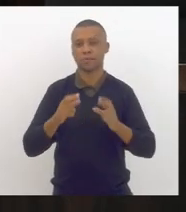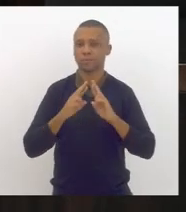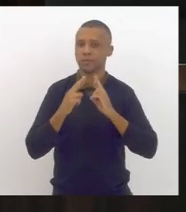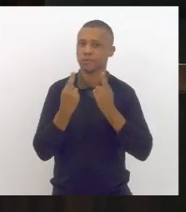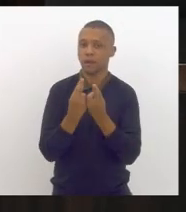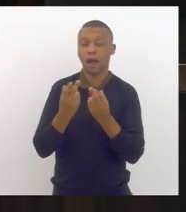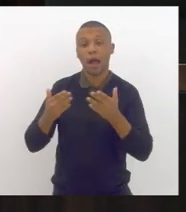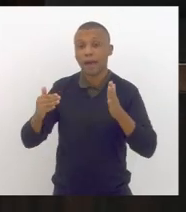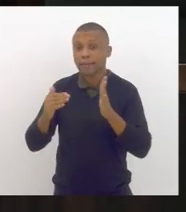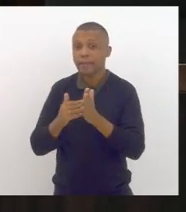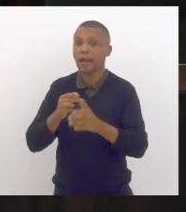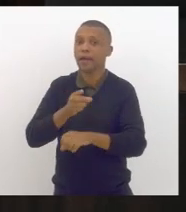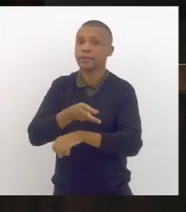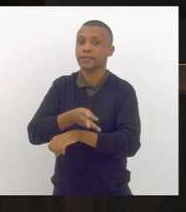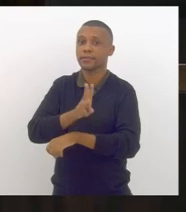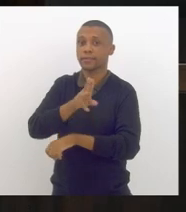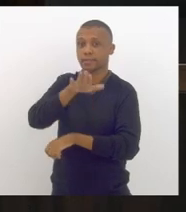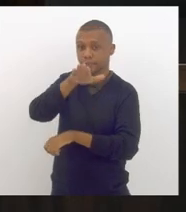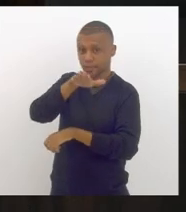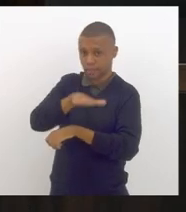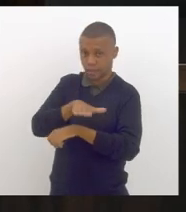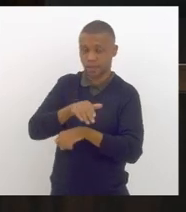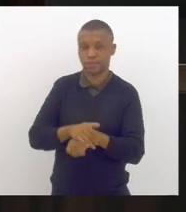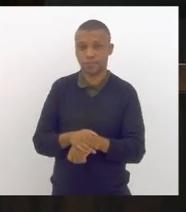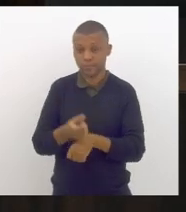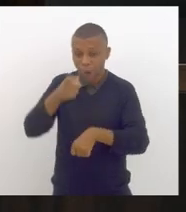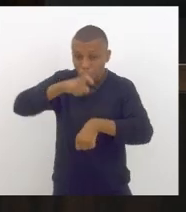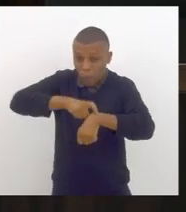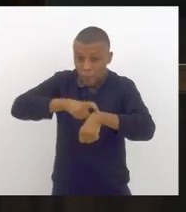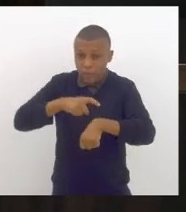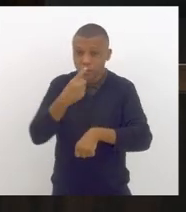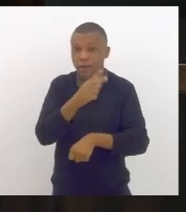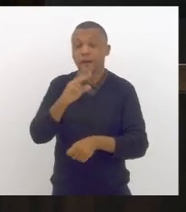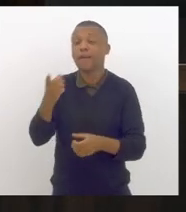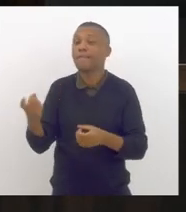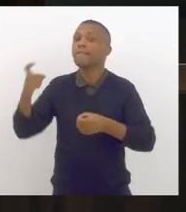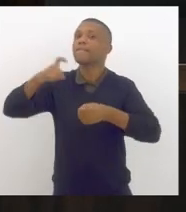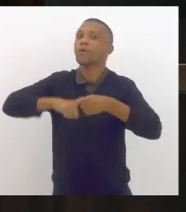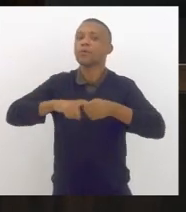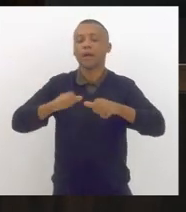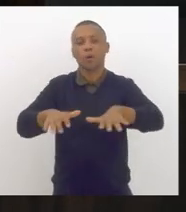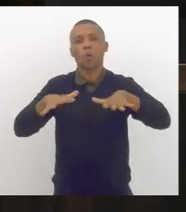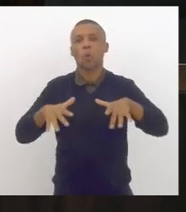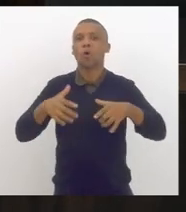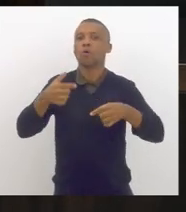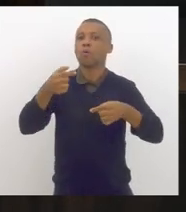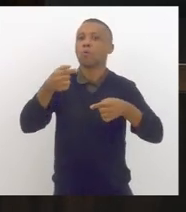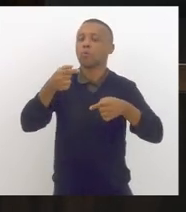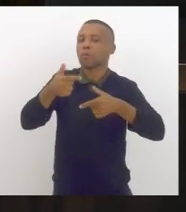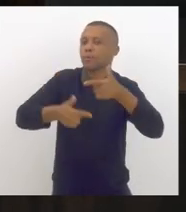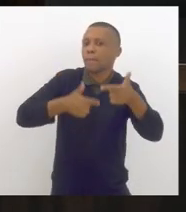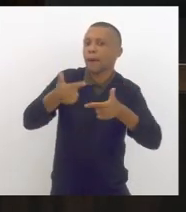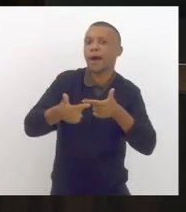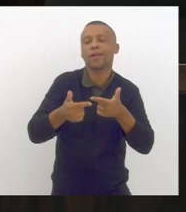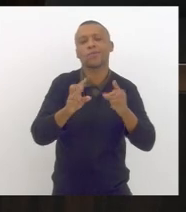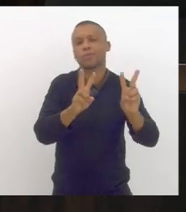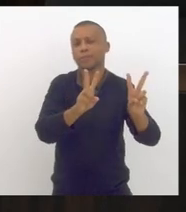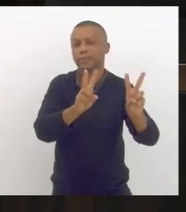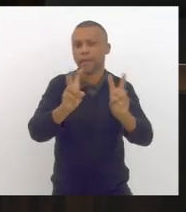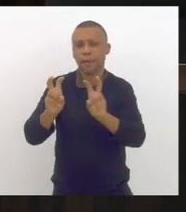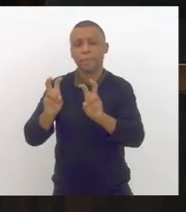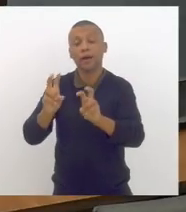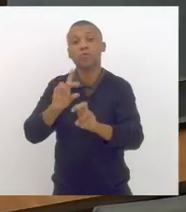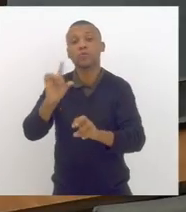sessão até às 15horas quando o retornaremos esse trabalhos com a ordem do